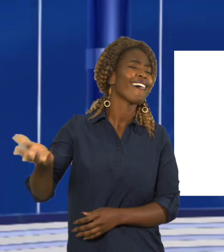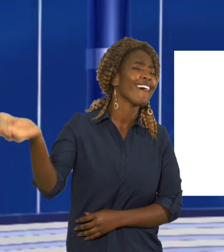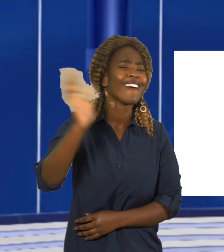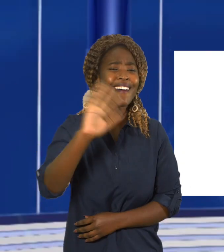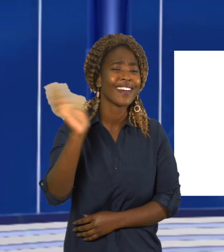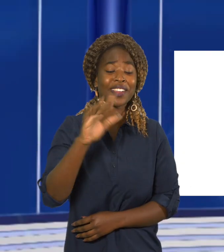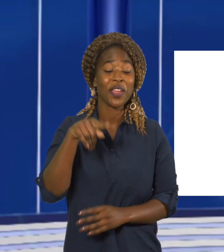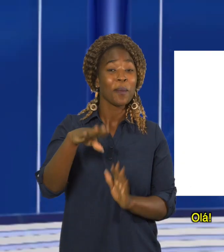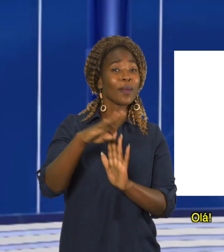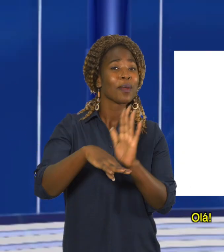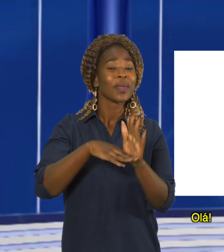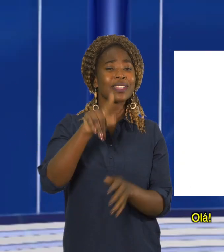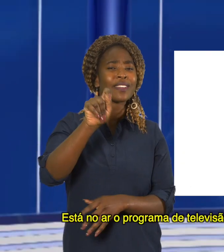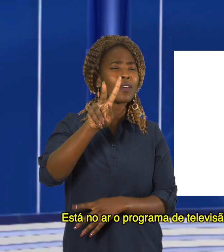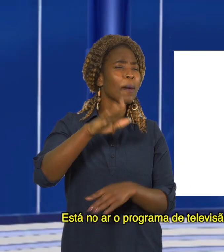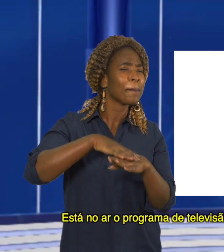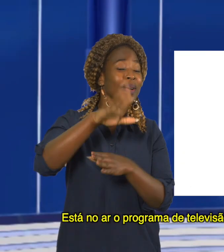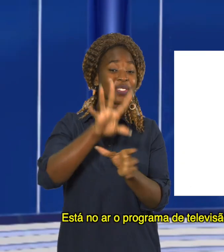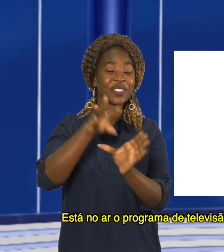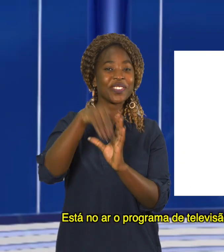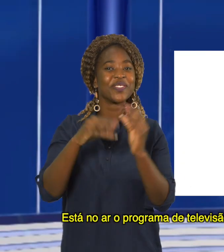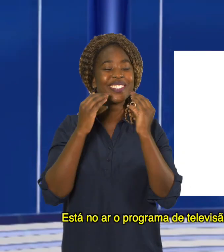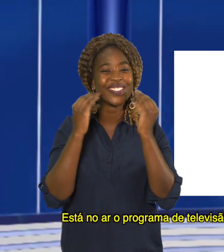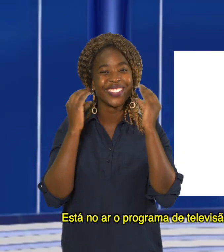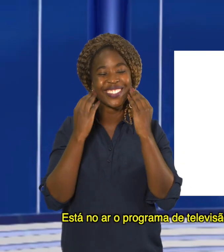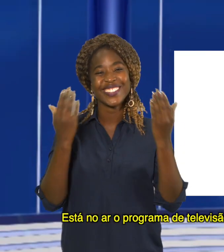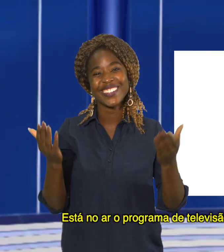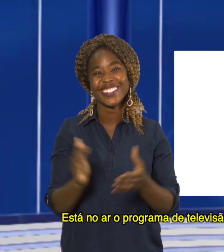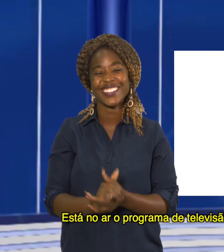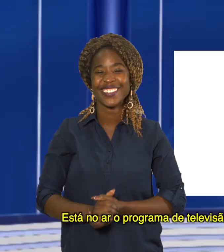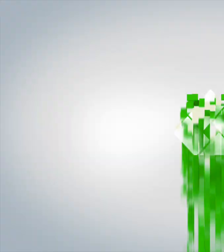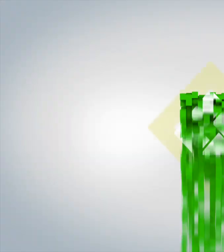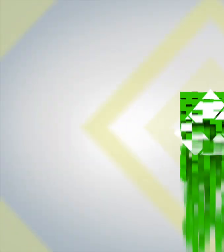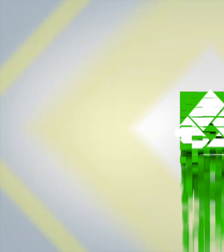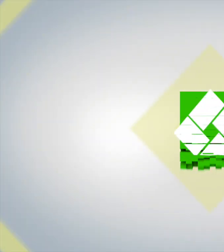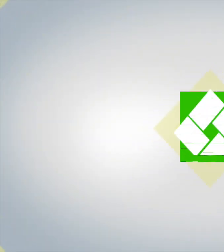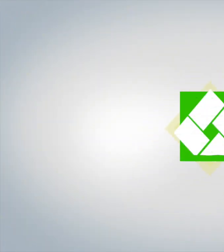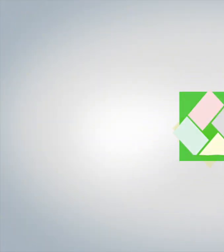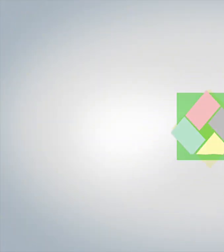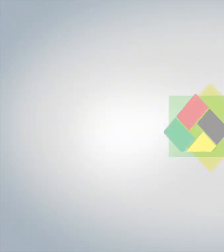importância e vantagens. Olá! Está no ar o programa de televisão mais inclusivo do país.